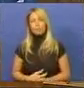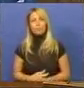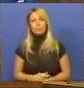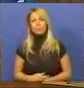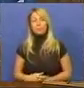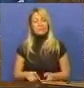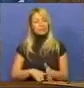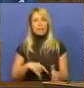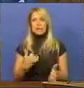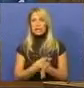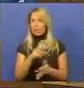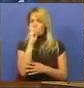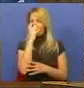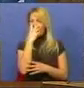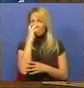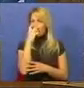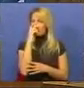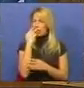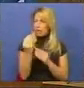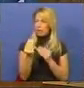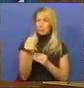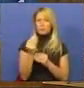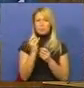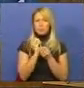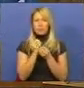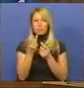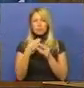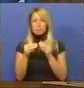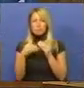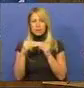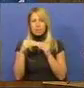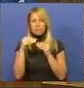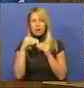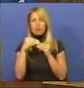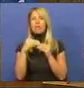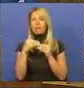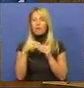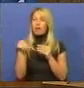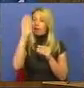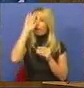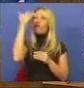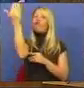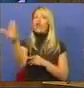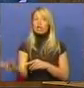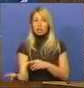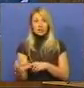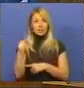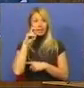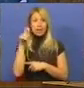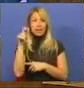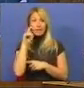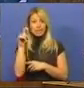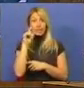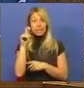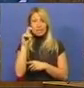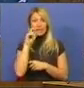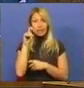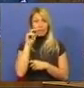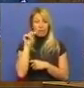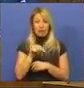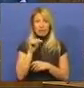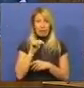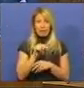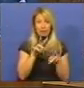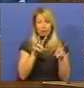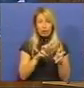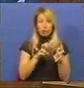sempre com uma curiosidade antropológica crescente que Vossa Excelência defende este projeto com mais entusiasmo que o próprio deputado Marcos Júnior.